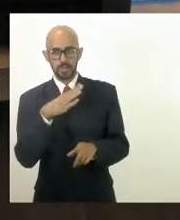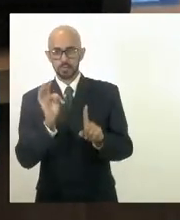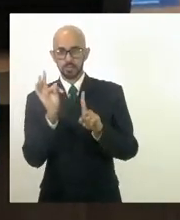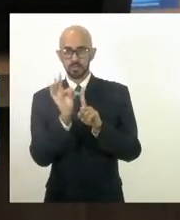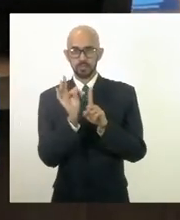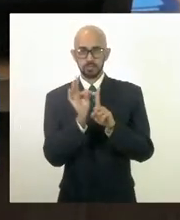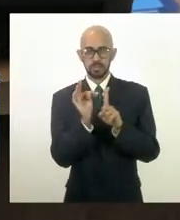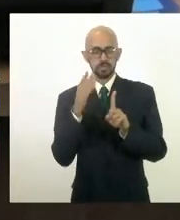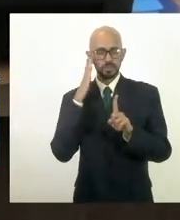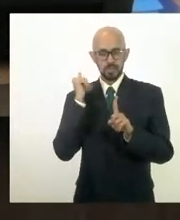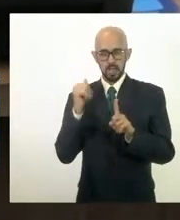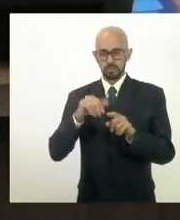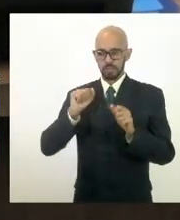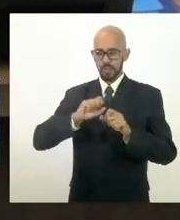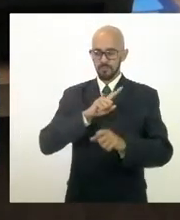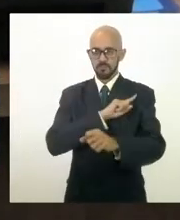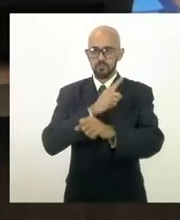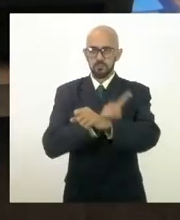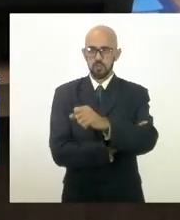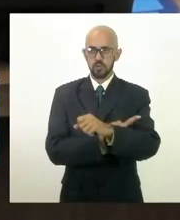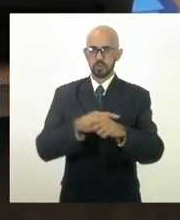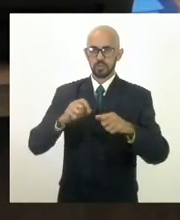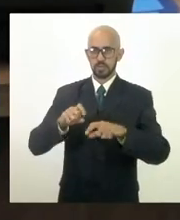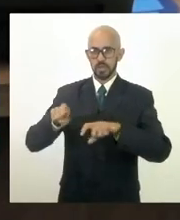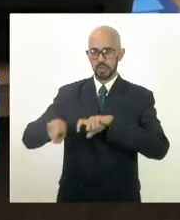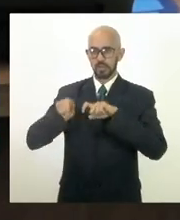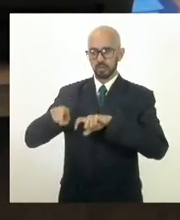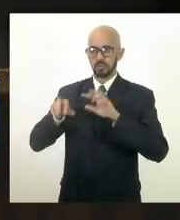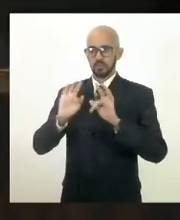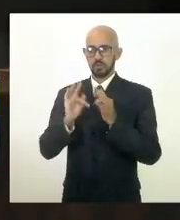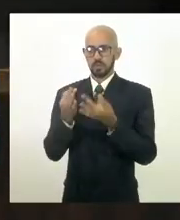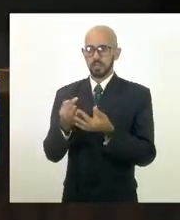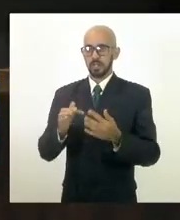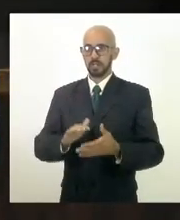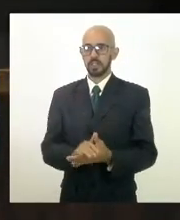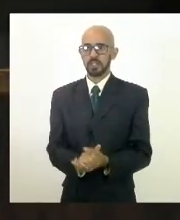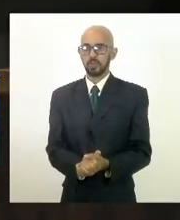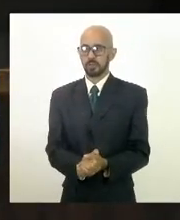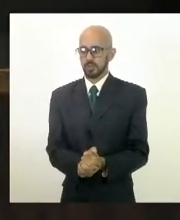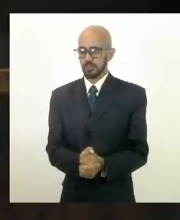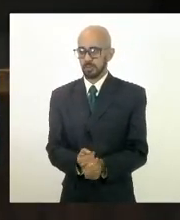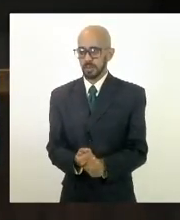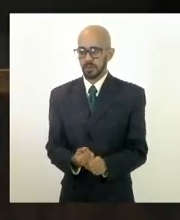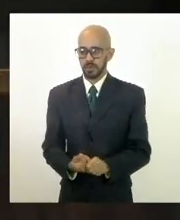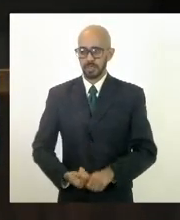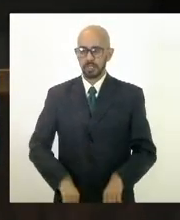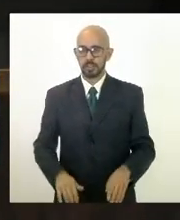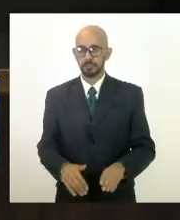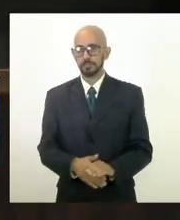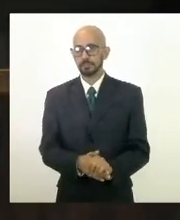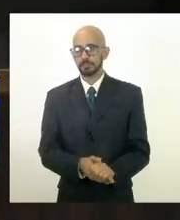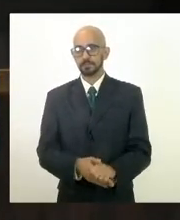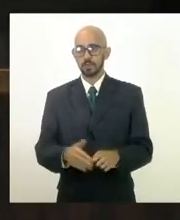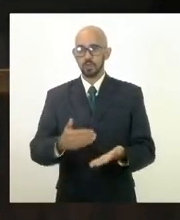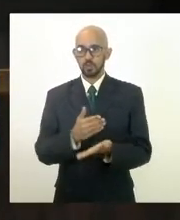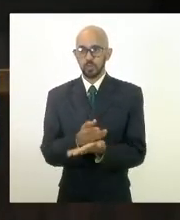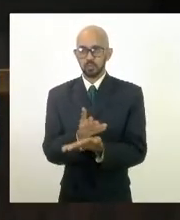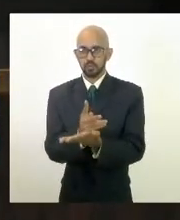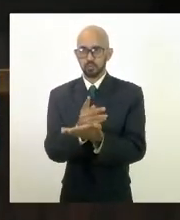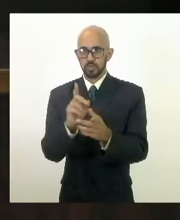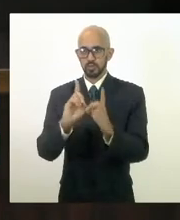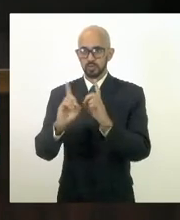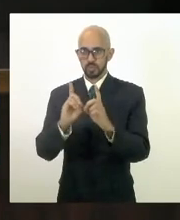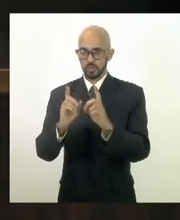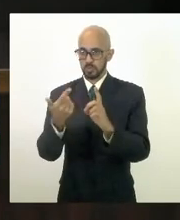agricultura familiar no desenvolvimento daquela cidade continua em discussão não havendo quem queira discutir